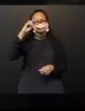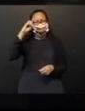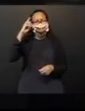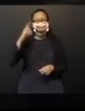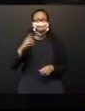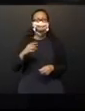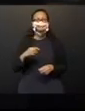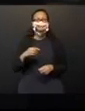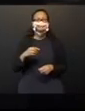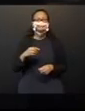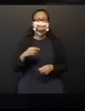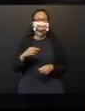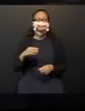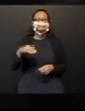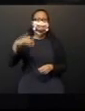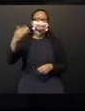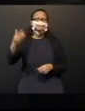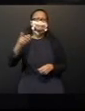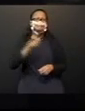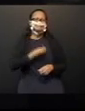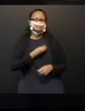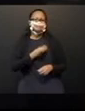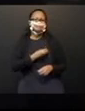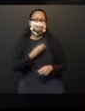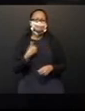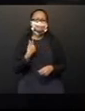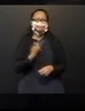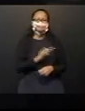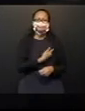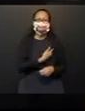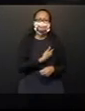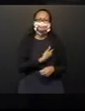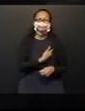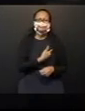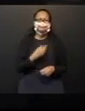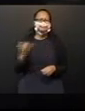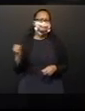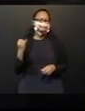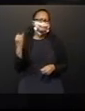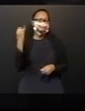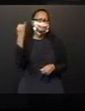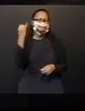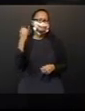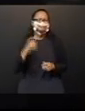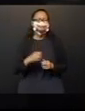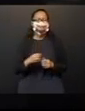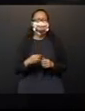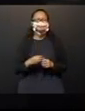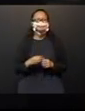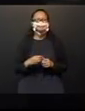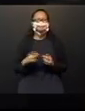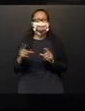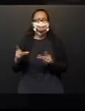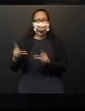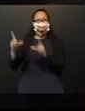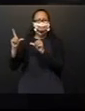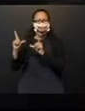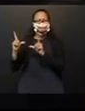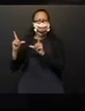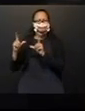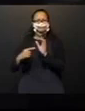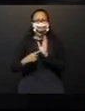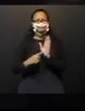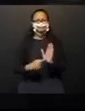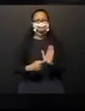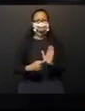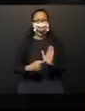daqui para o resto da vida de vocês, da nossa. Então, olha como é importante. Também está falando aí na imagem que a gente pode usar